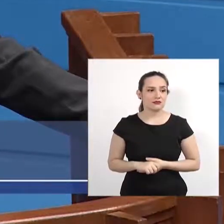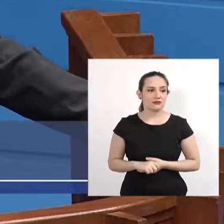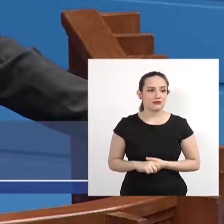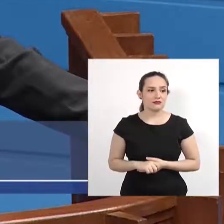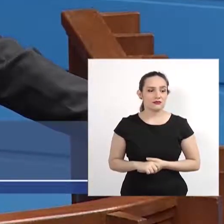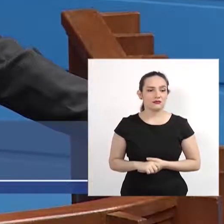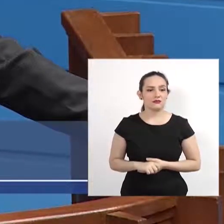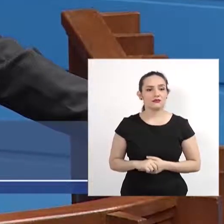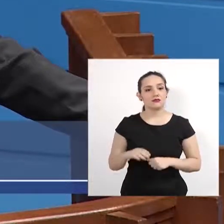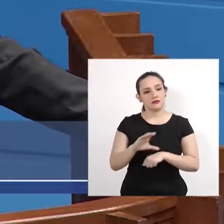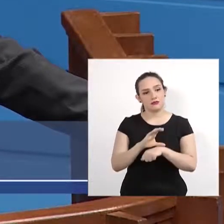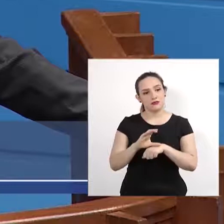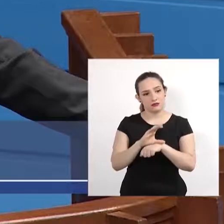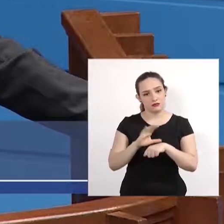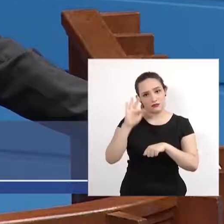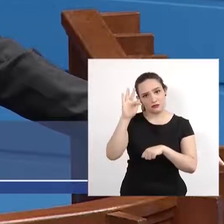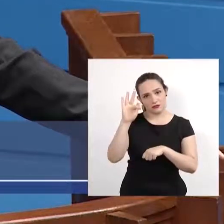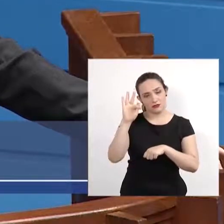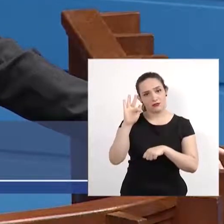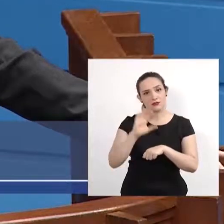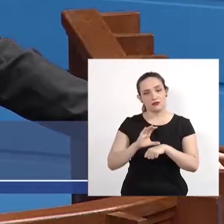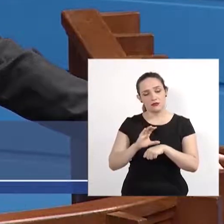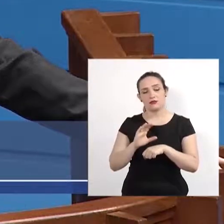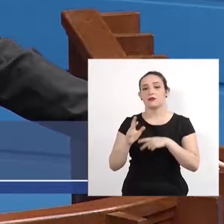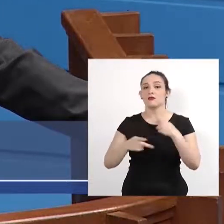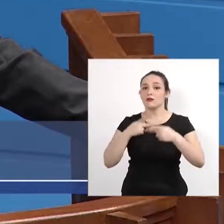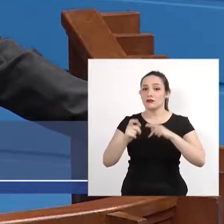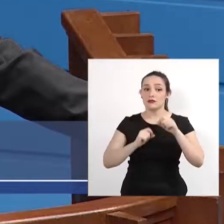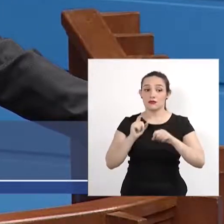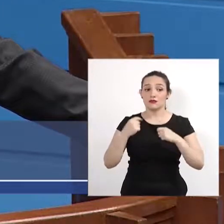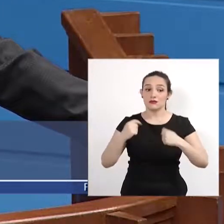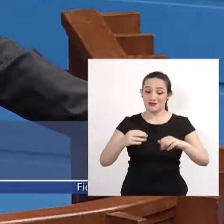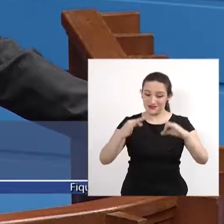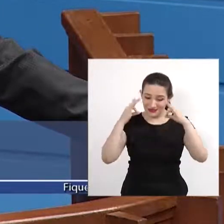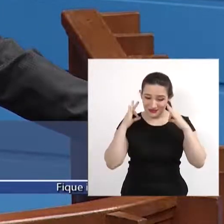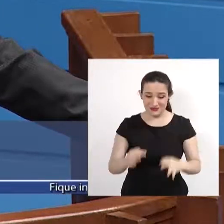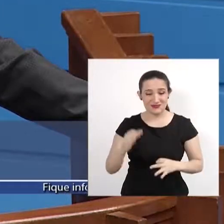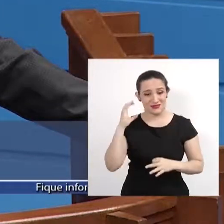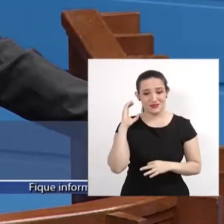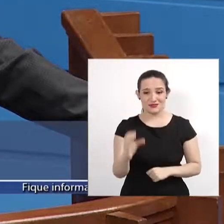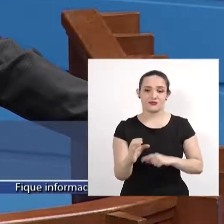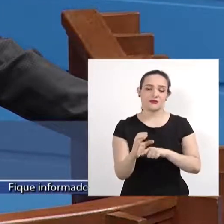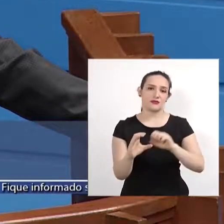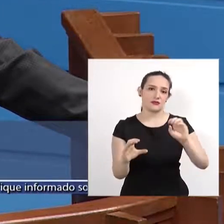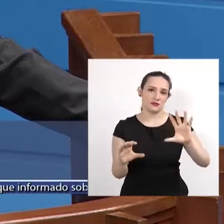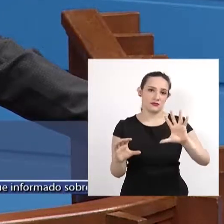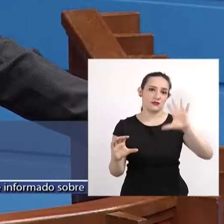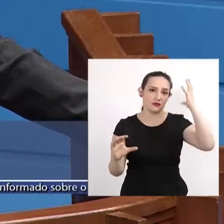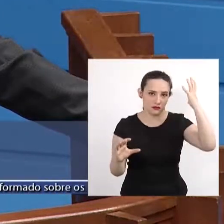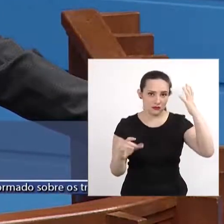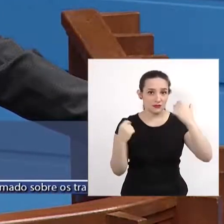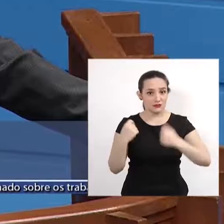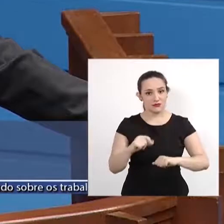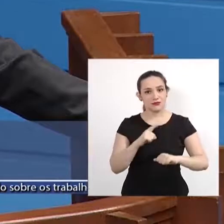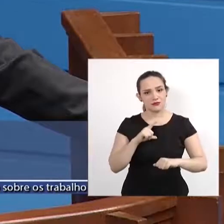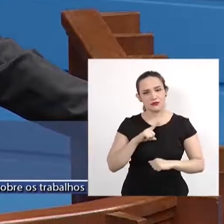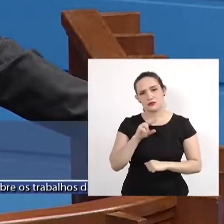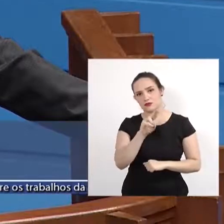manda a nossa Constituição Federal, de que o fato determinado tem que estar muito claro num pedido de CPI, tem que ter o